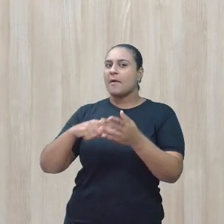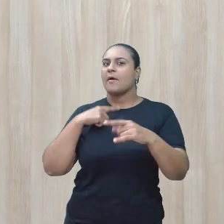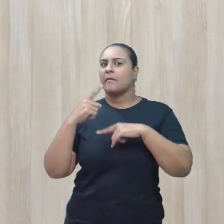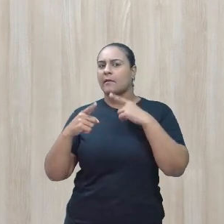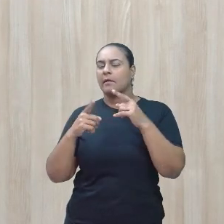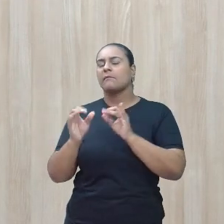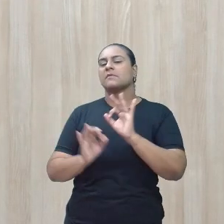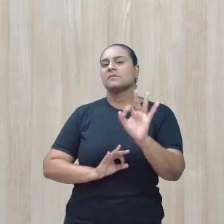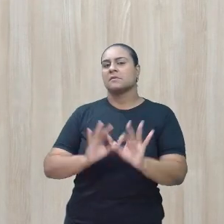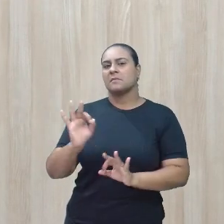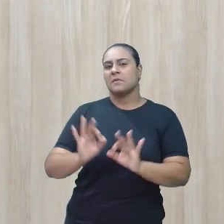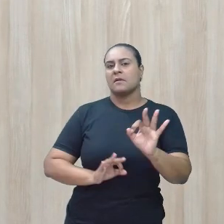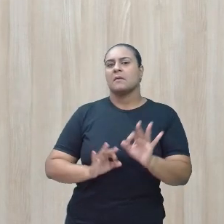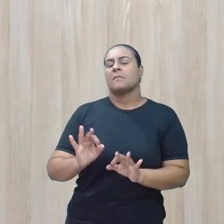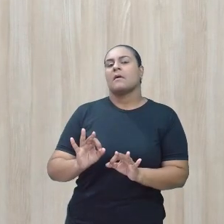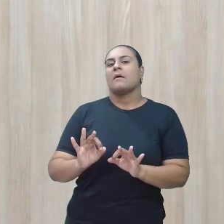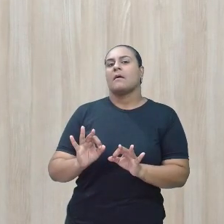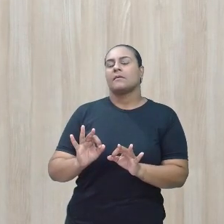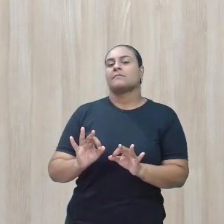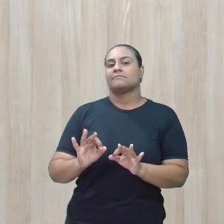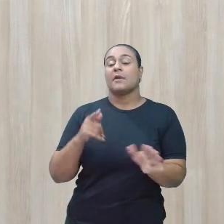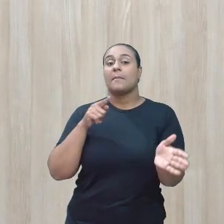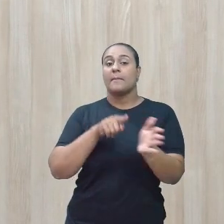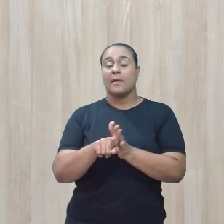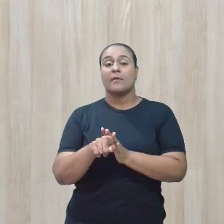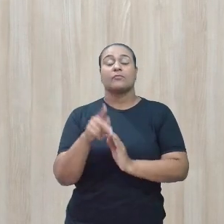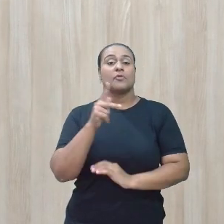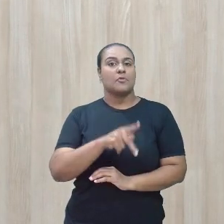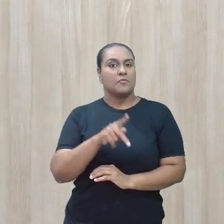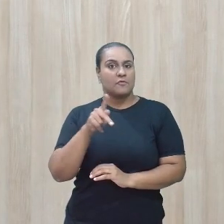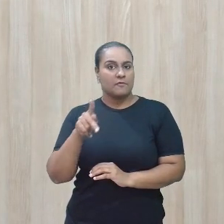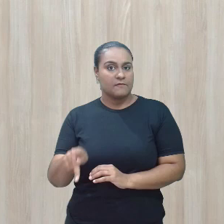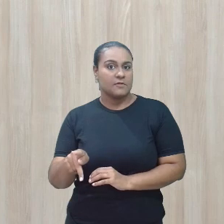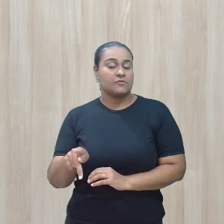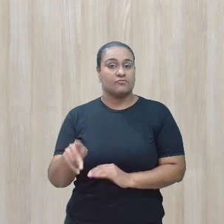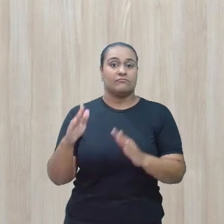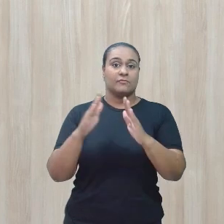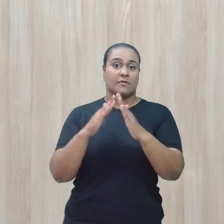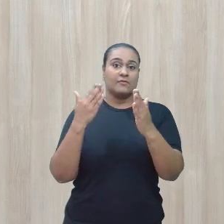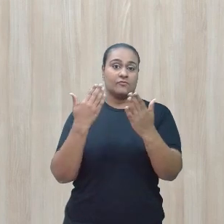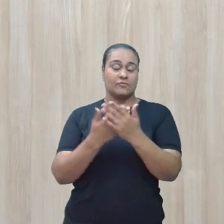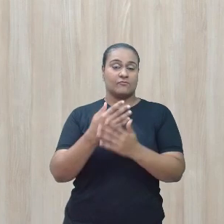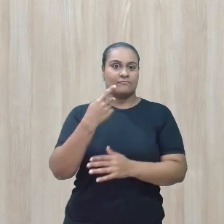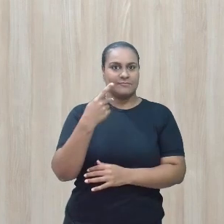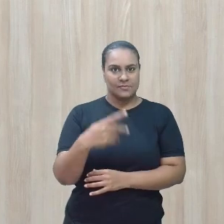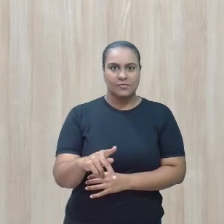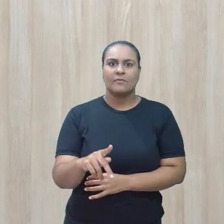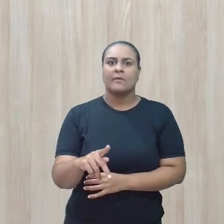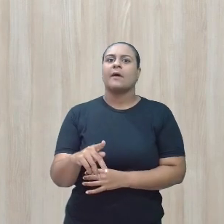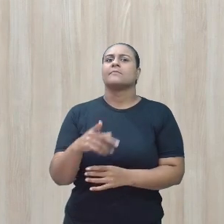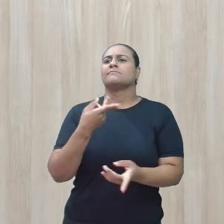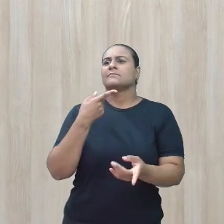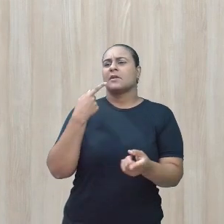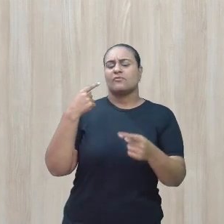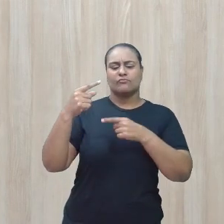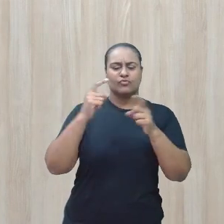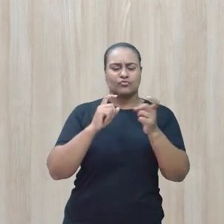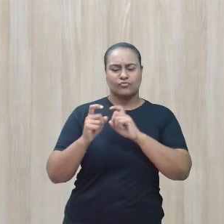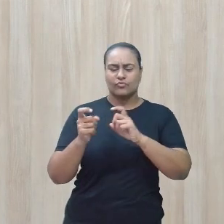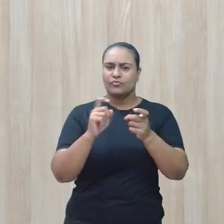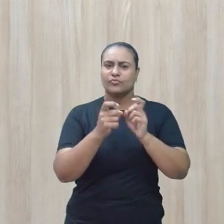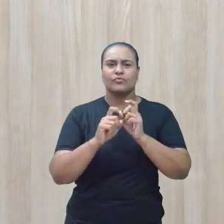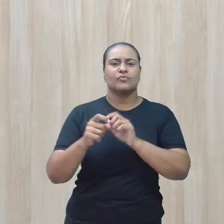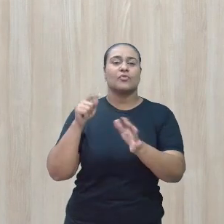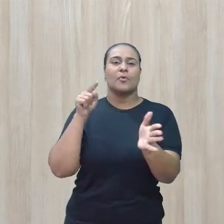disse. Leva isso para o teu professor, que é o nosso colega, que está junto comigo aqui, junto com Vanessa, discute com ele. Vocês têm